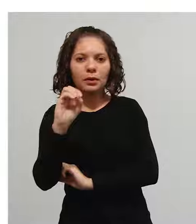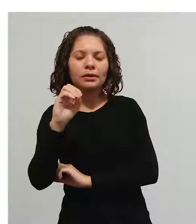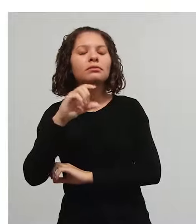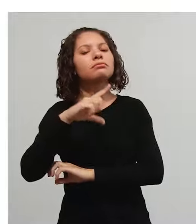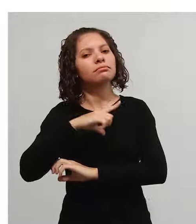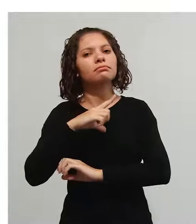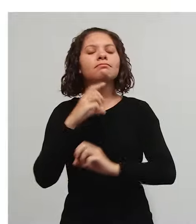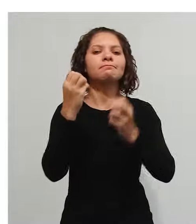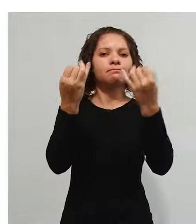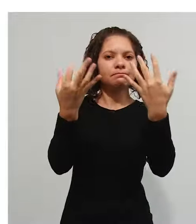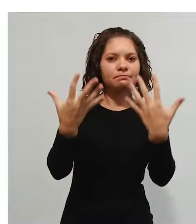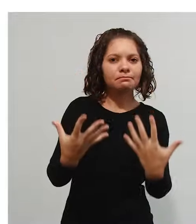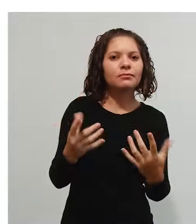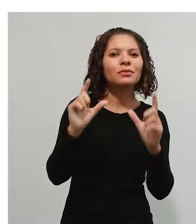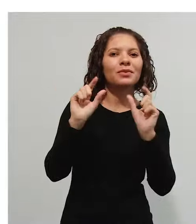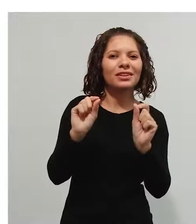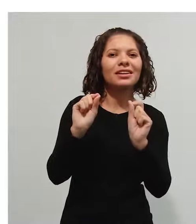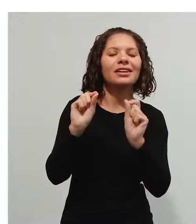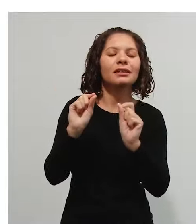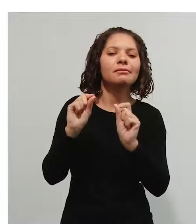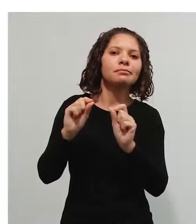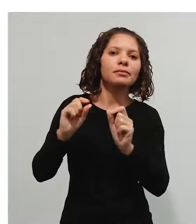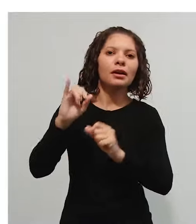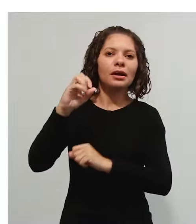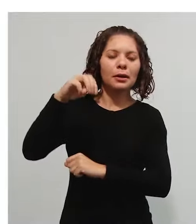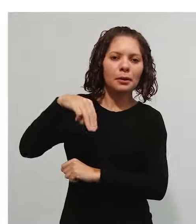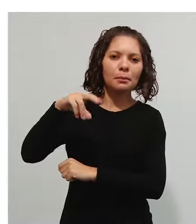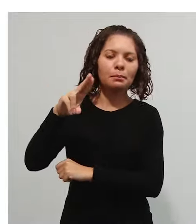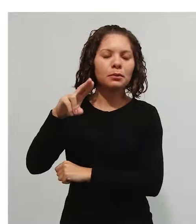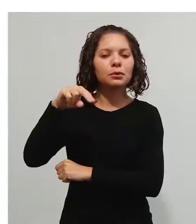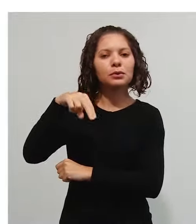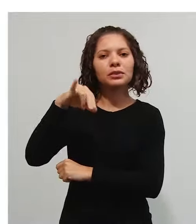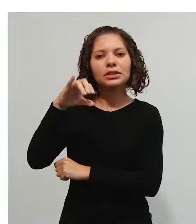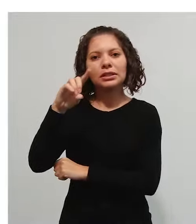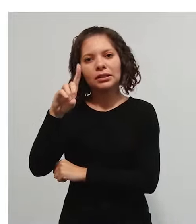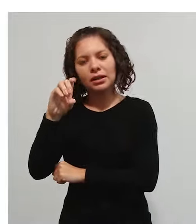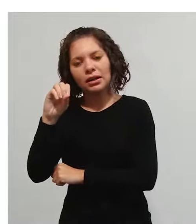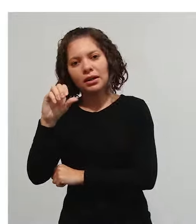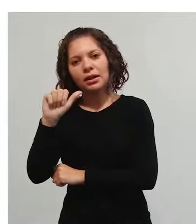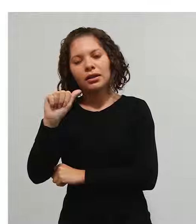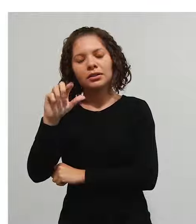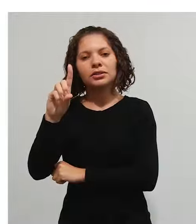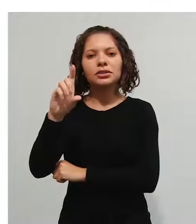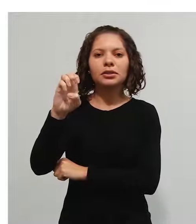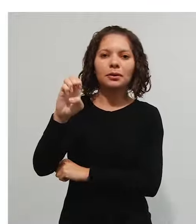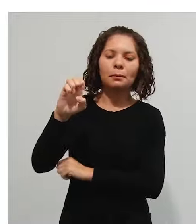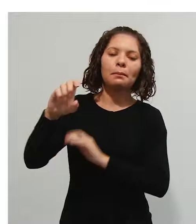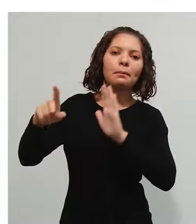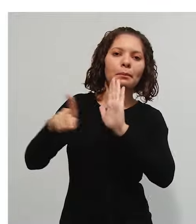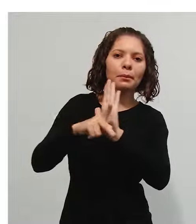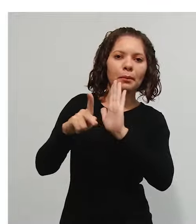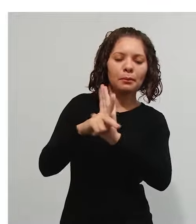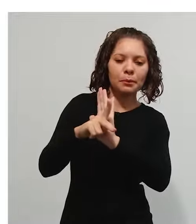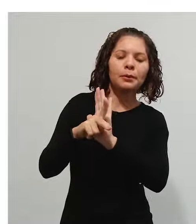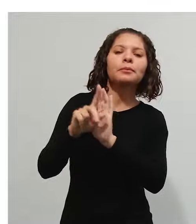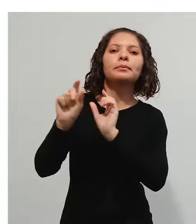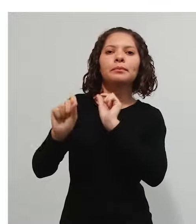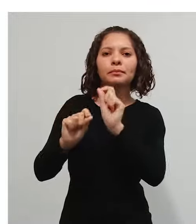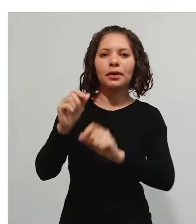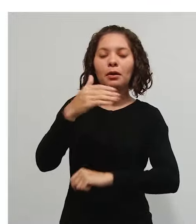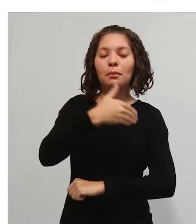que tais imunidades são extensivas às autarquias e as Fundações instituídas e mantidas pelo poder público